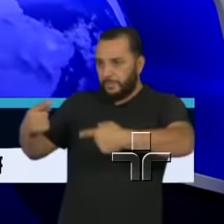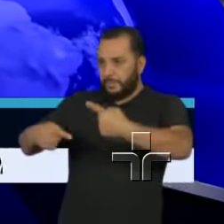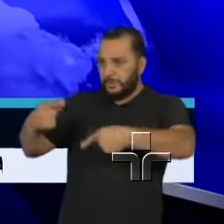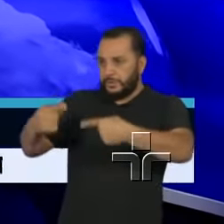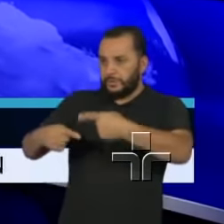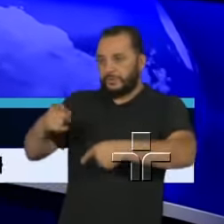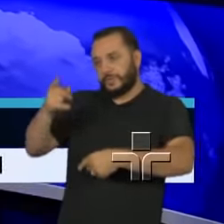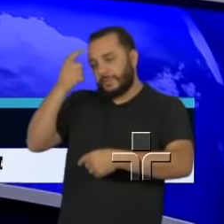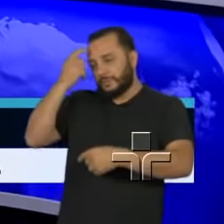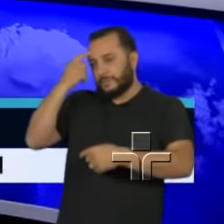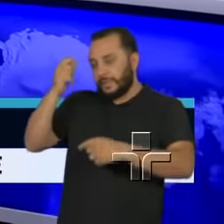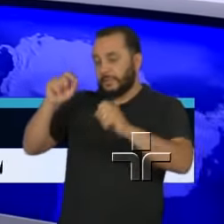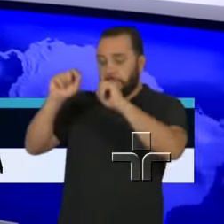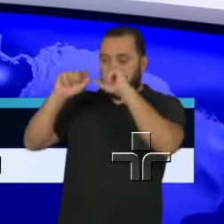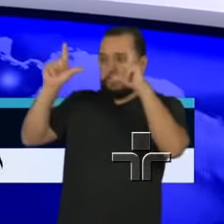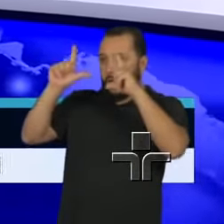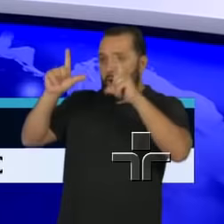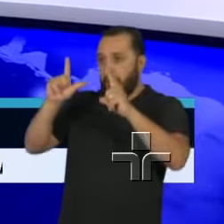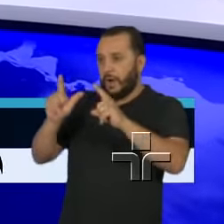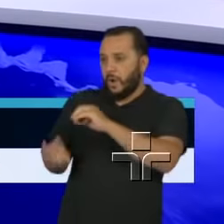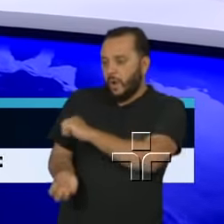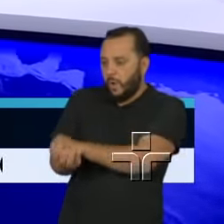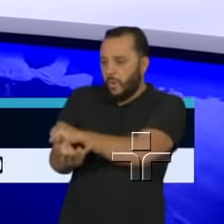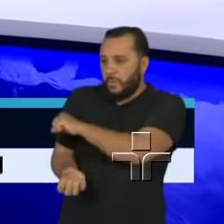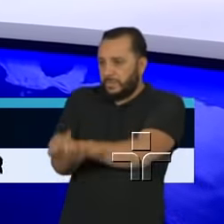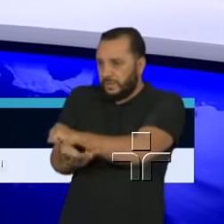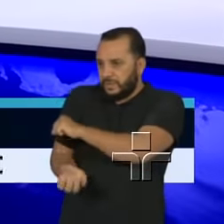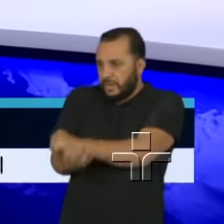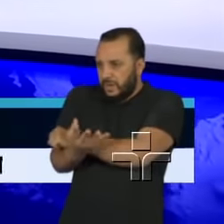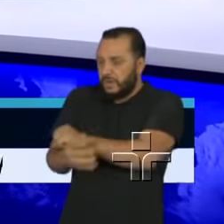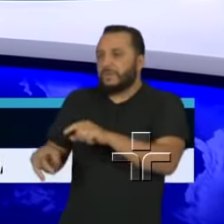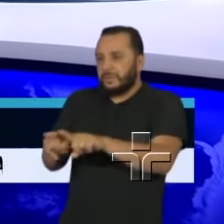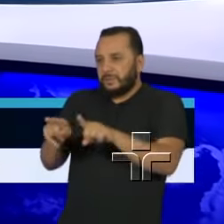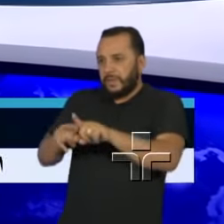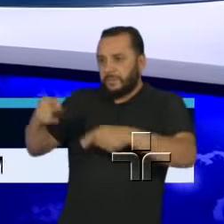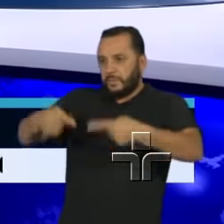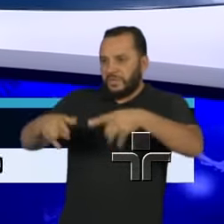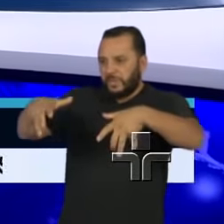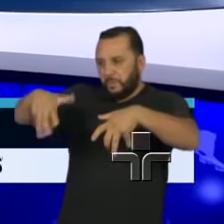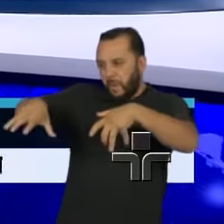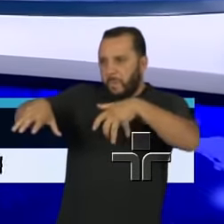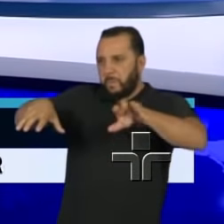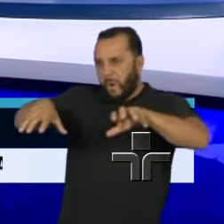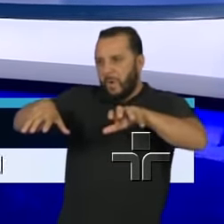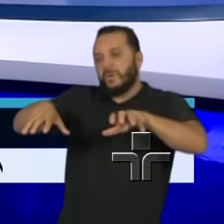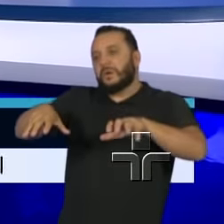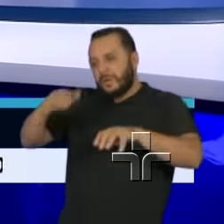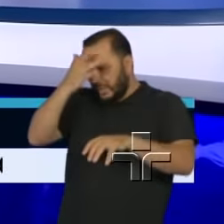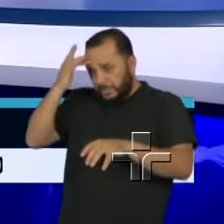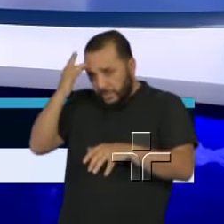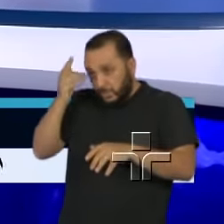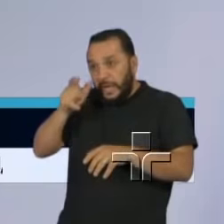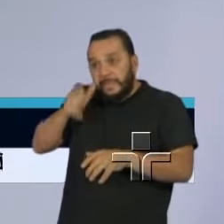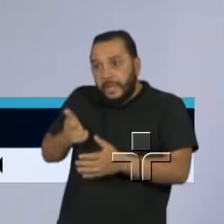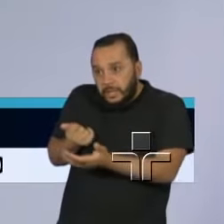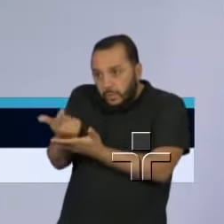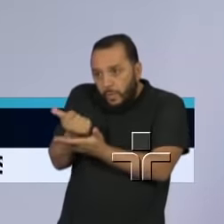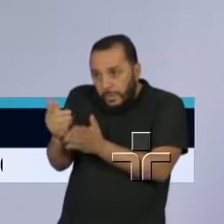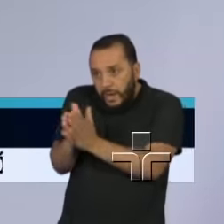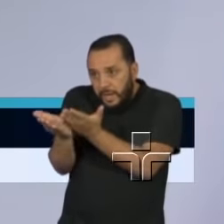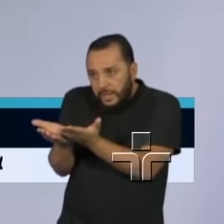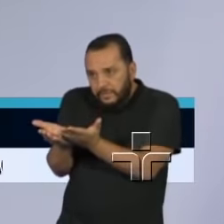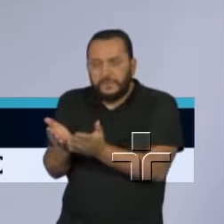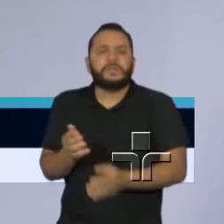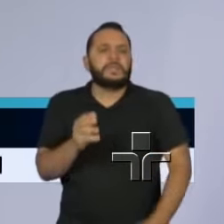de corrupção e também a polarização no cenário político atual contribuíram para esse aumento? Sim, acho que sim. Quer dizer, cresceu